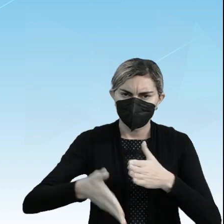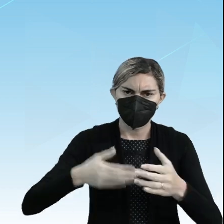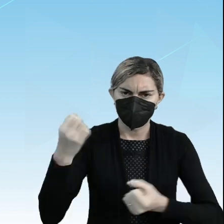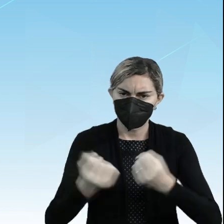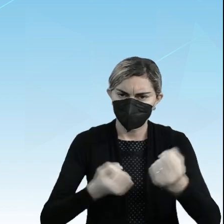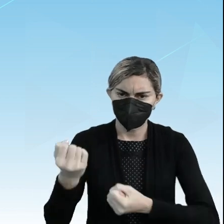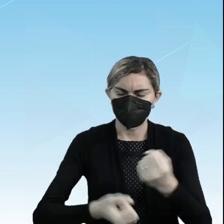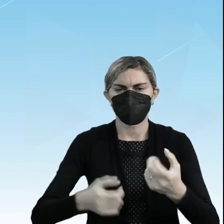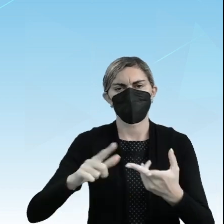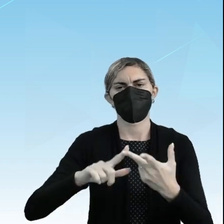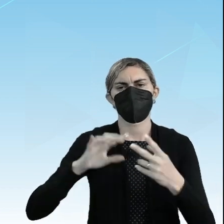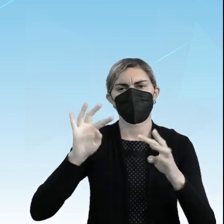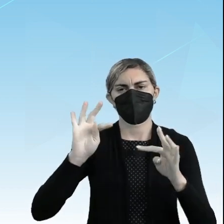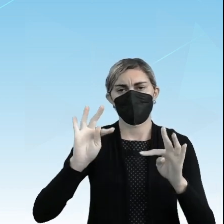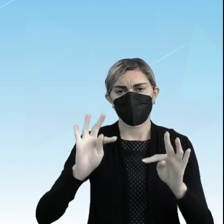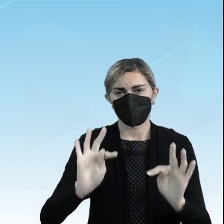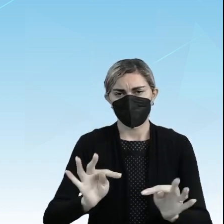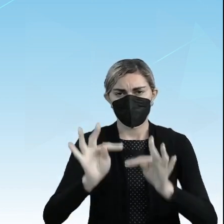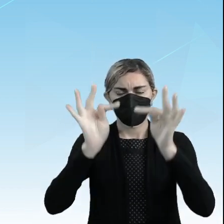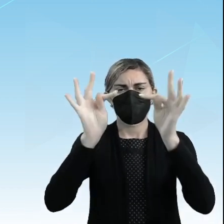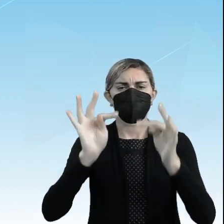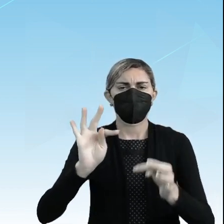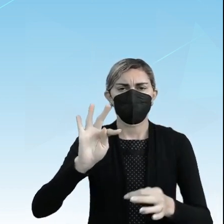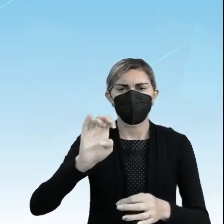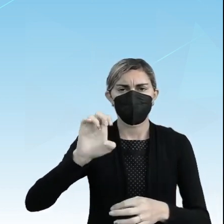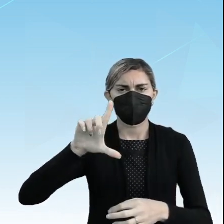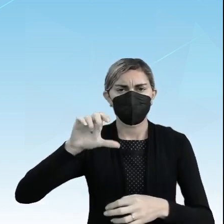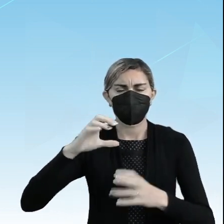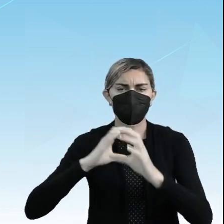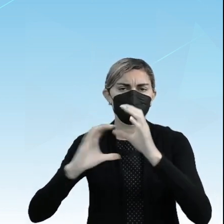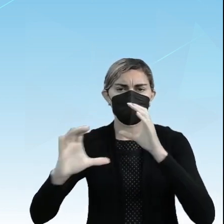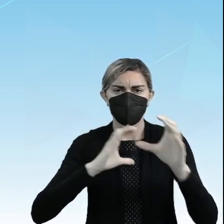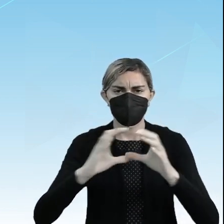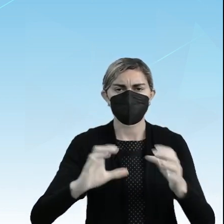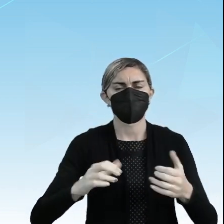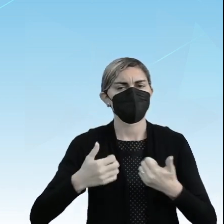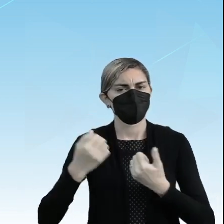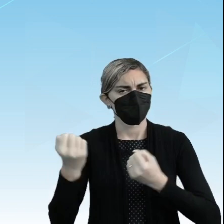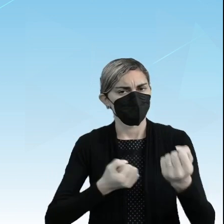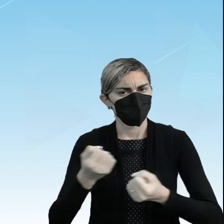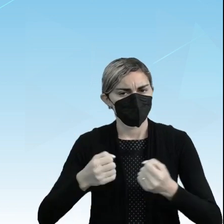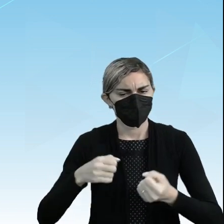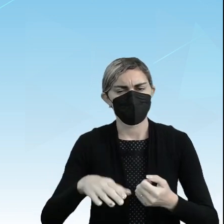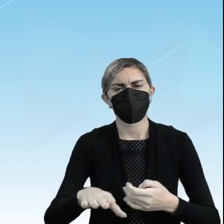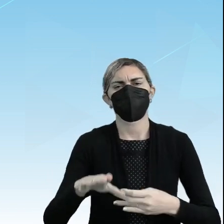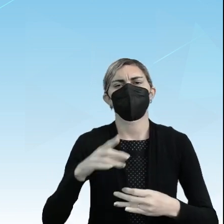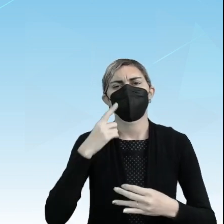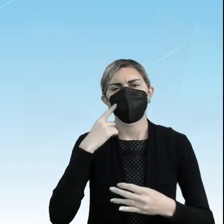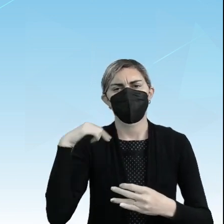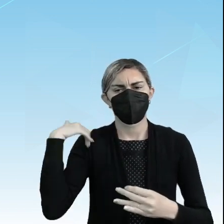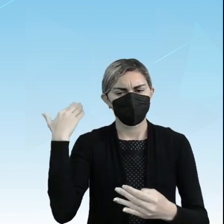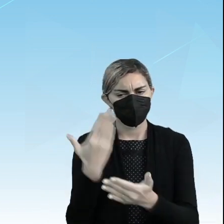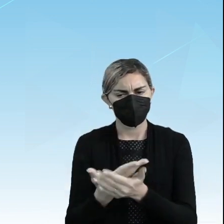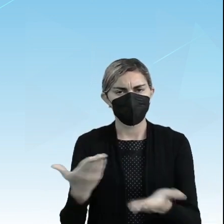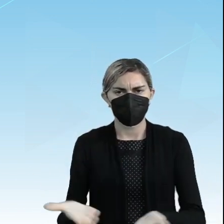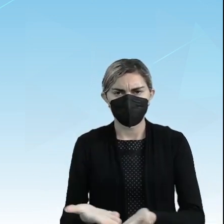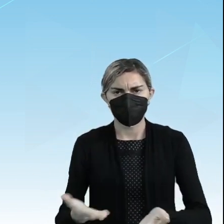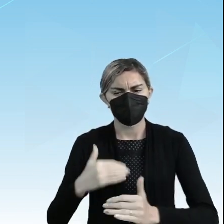e a energia. Vê que melhoria deu, né, gente? Esse era o contexto da década de 80 para cá.